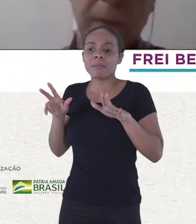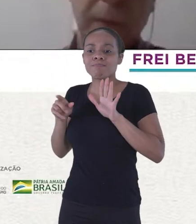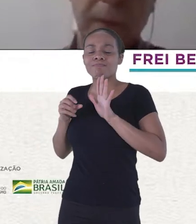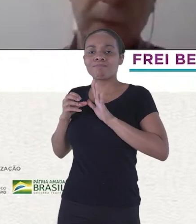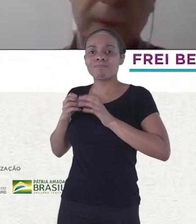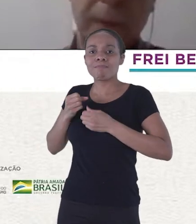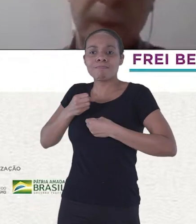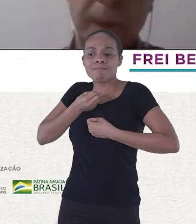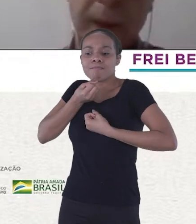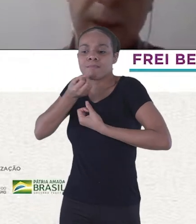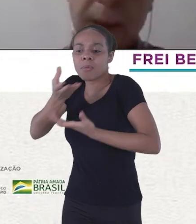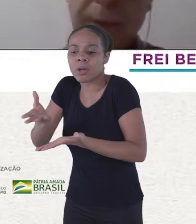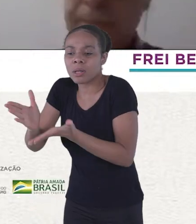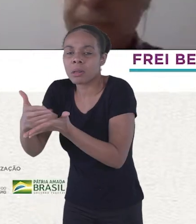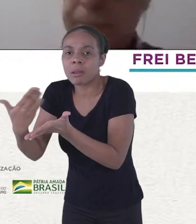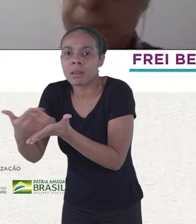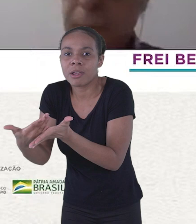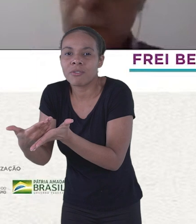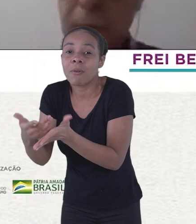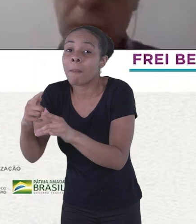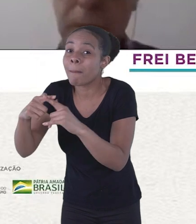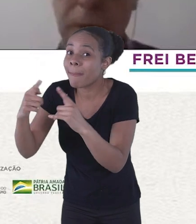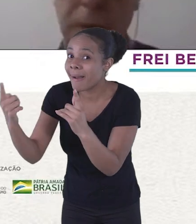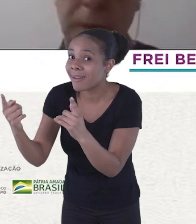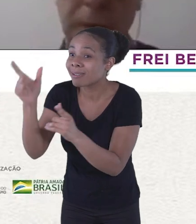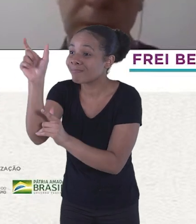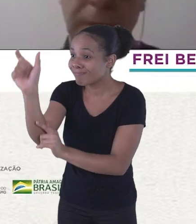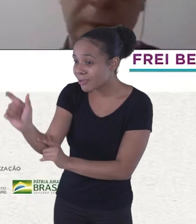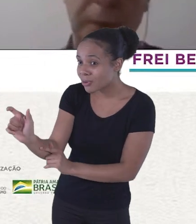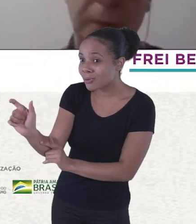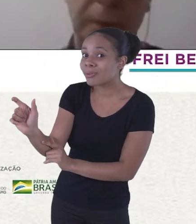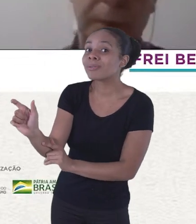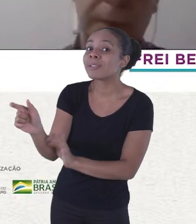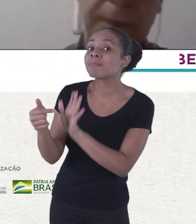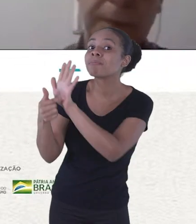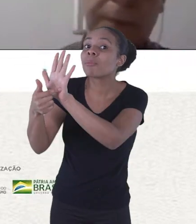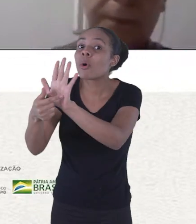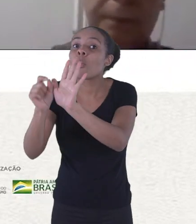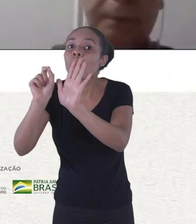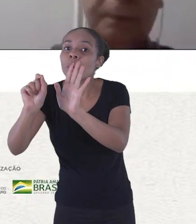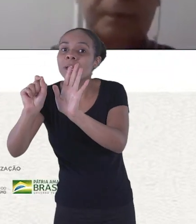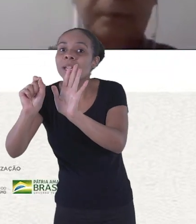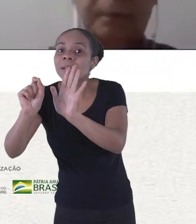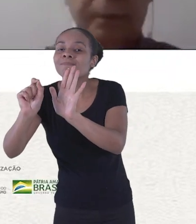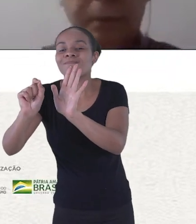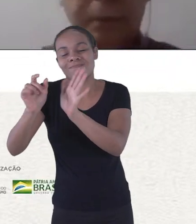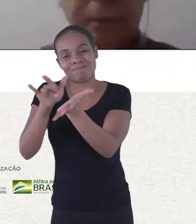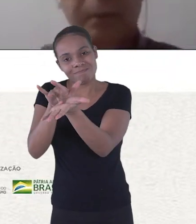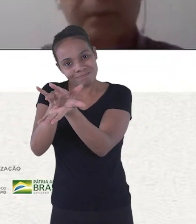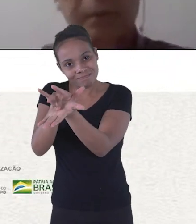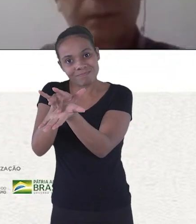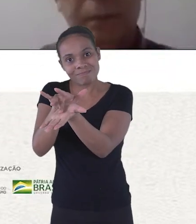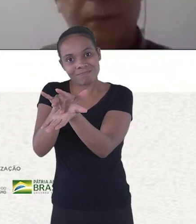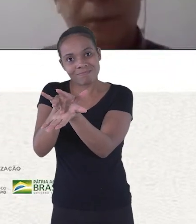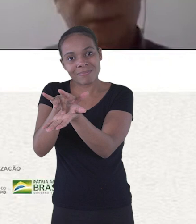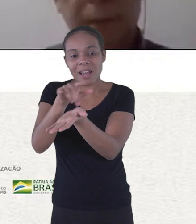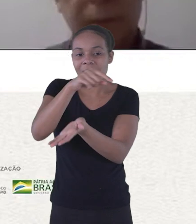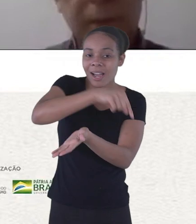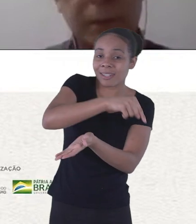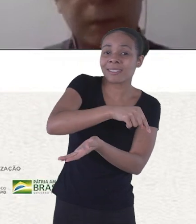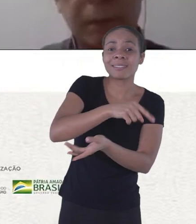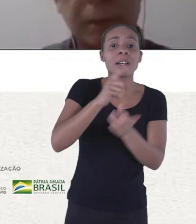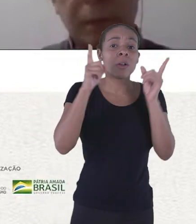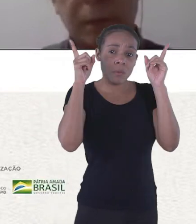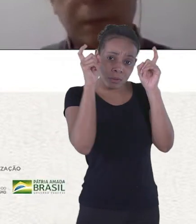ou de confissões. É um fato um pouco mais raro, mas não foi difícil. Eu acho que tinha que ser desse